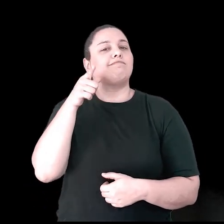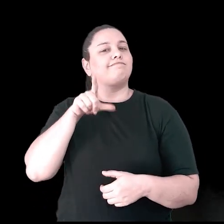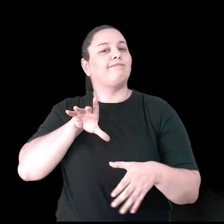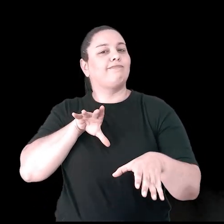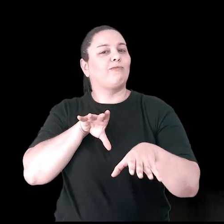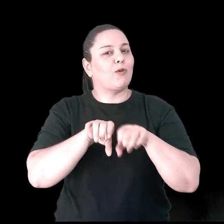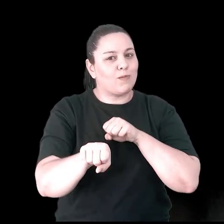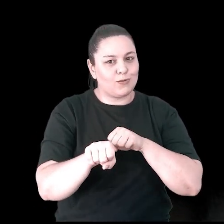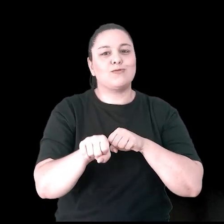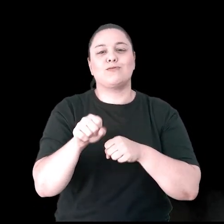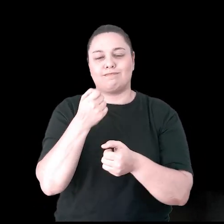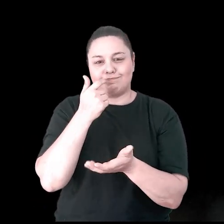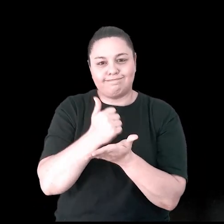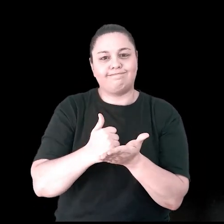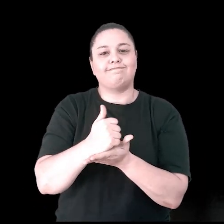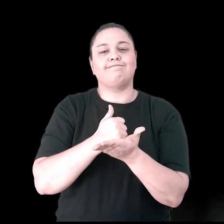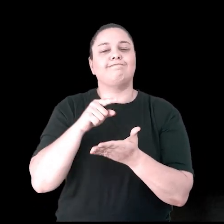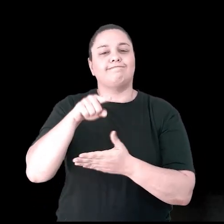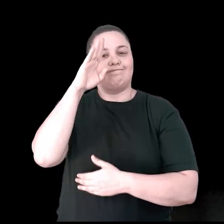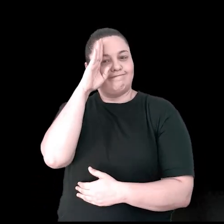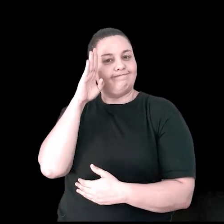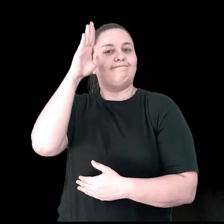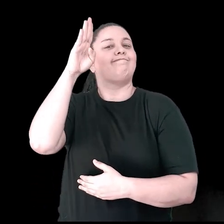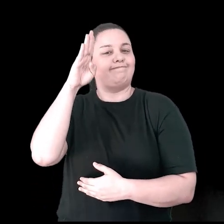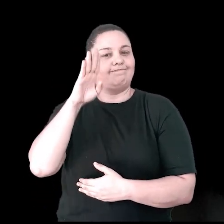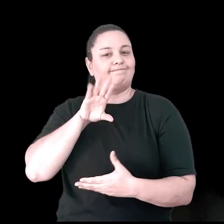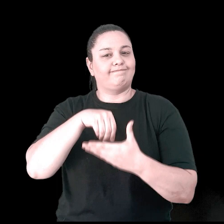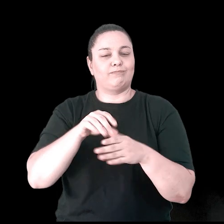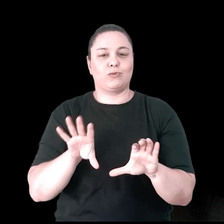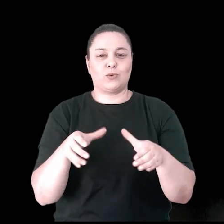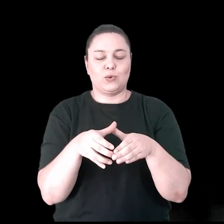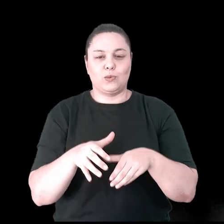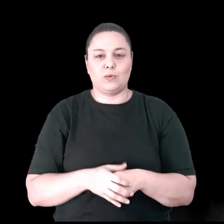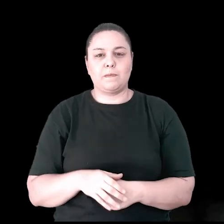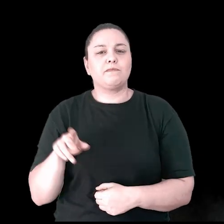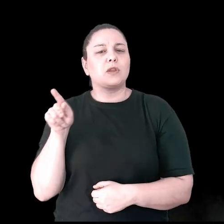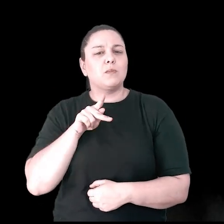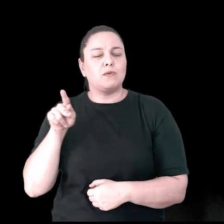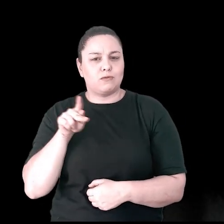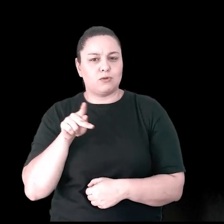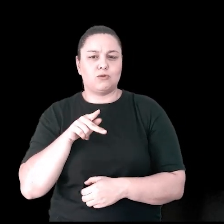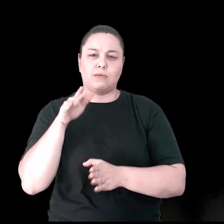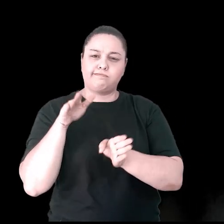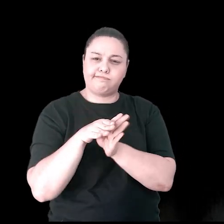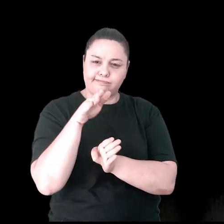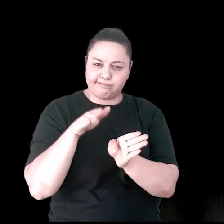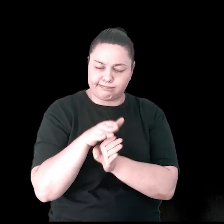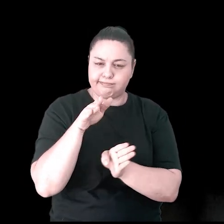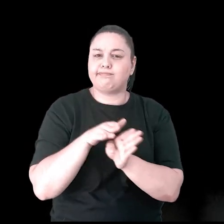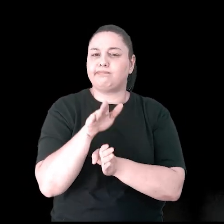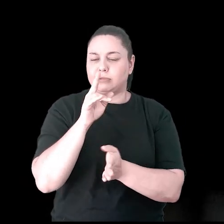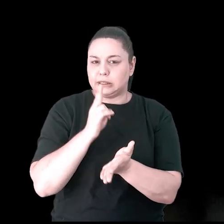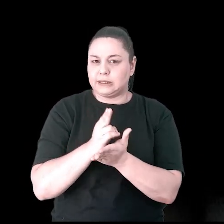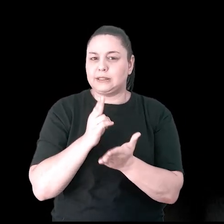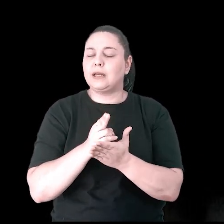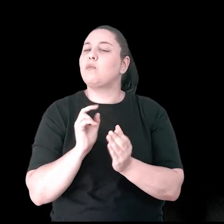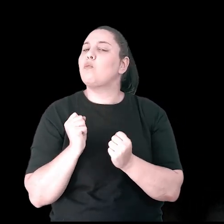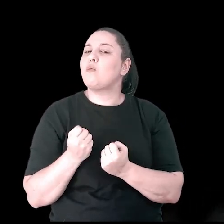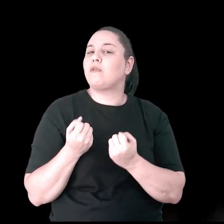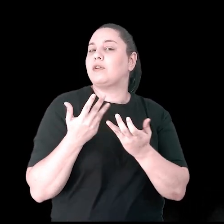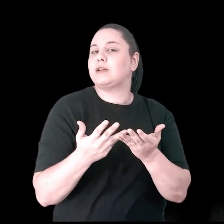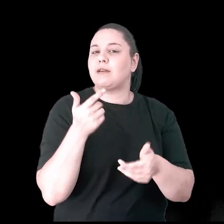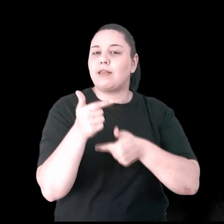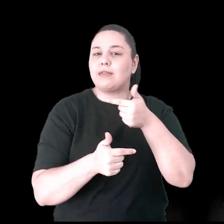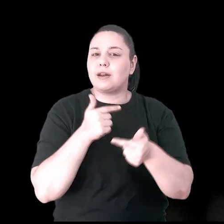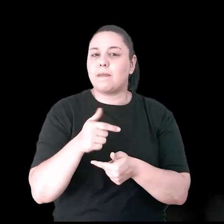ele se formou na Escola de Farmácia de Nagasaki como o primeiro de sua turma. Um de seus mentores, o professor Shungo